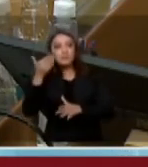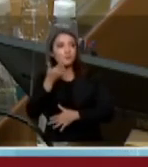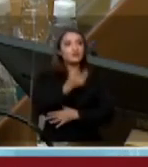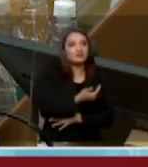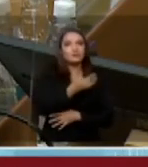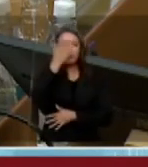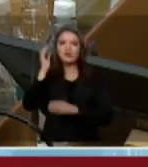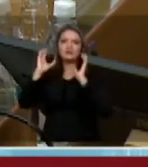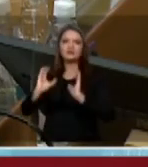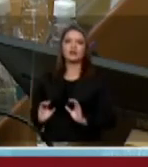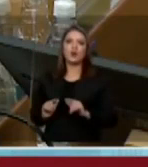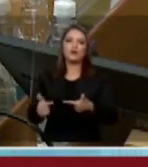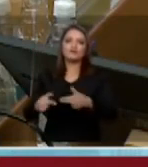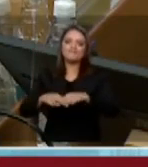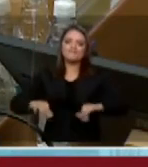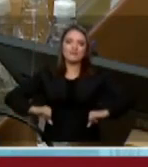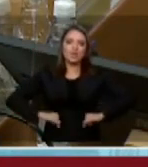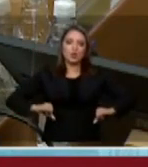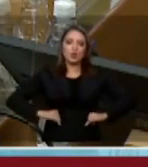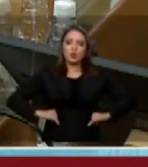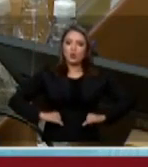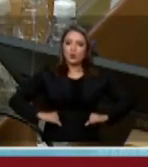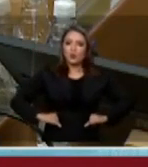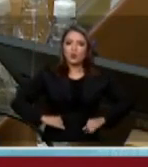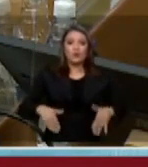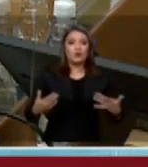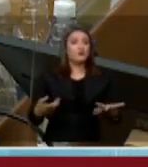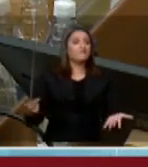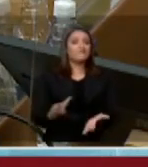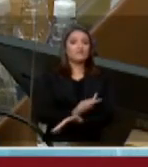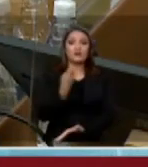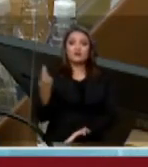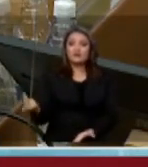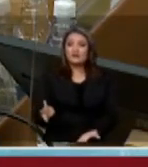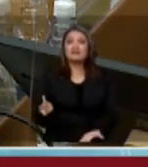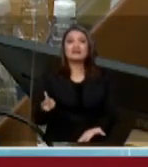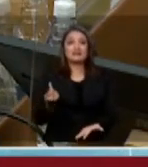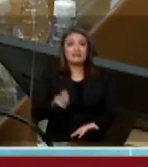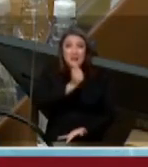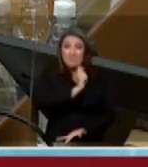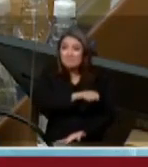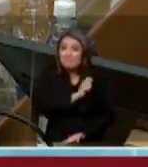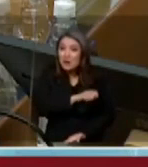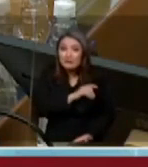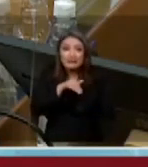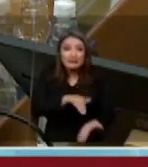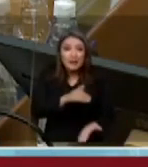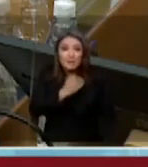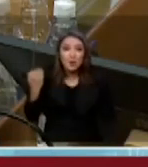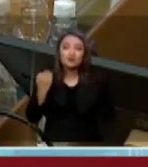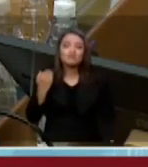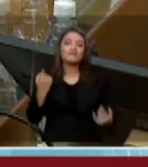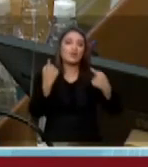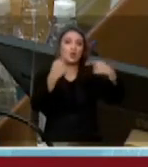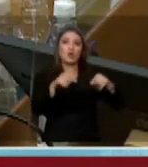ela serve como um remédio ou como um veneno também. A ministra Carmen Lúcia reforçou em sua fala que ela é